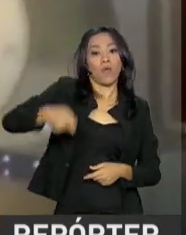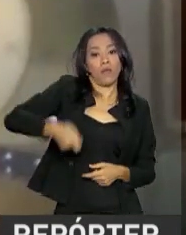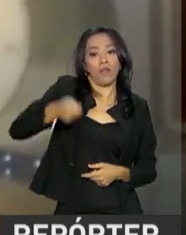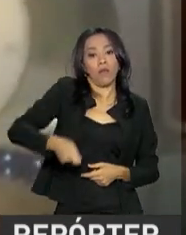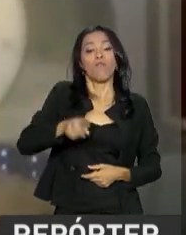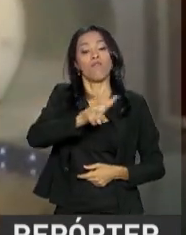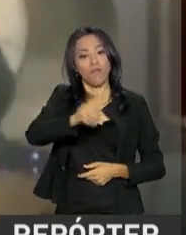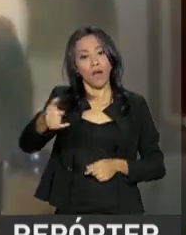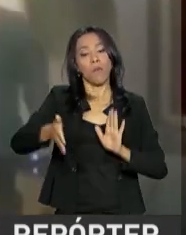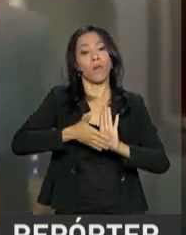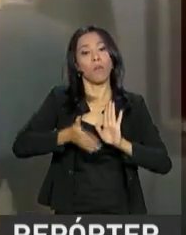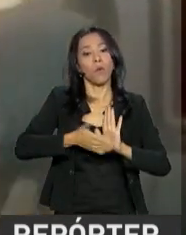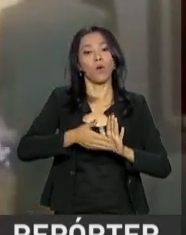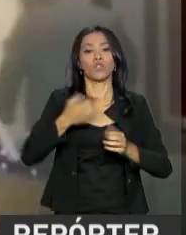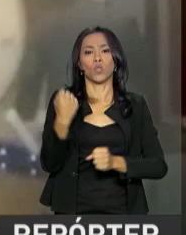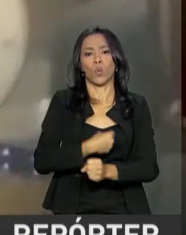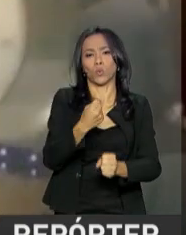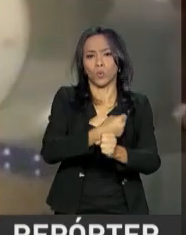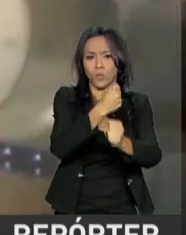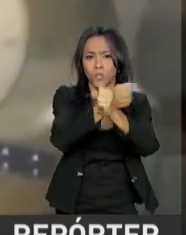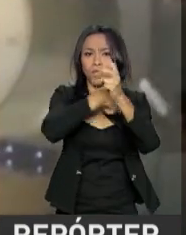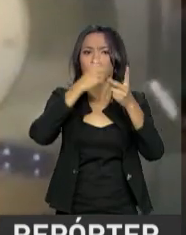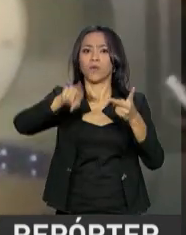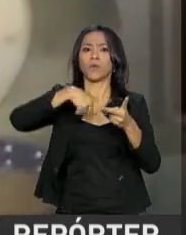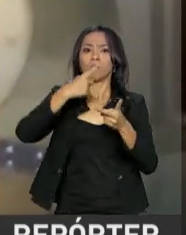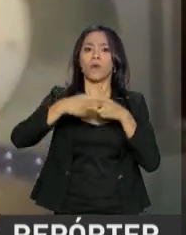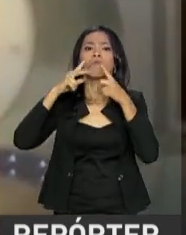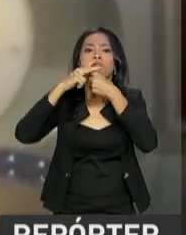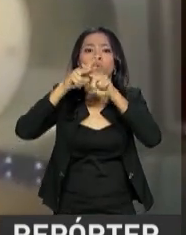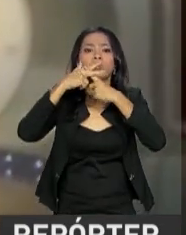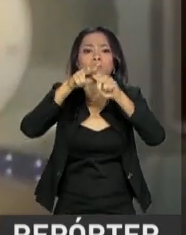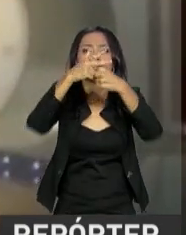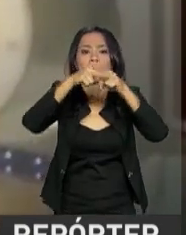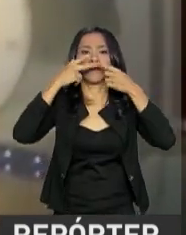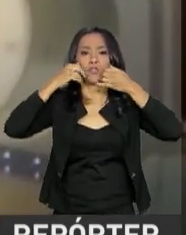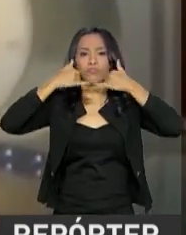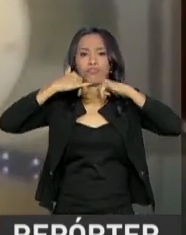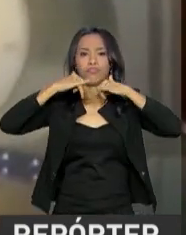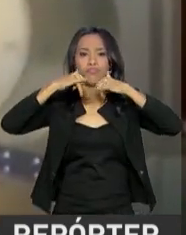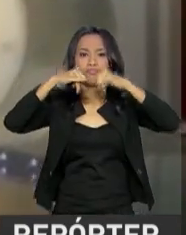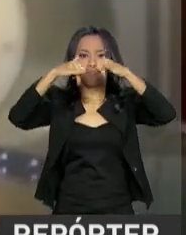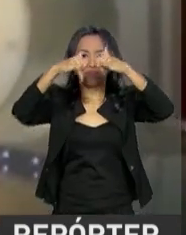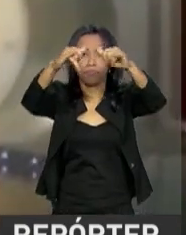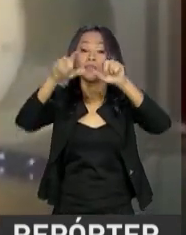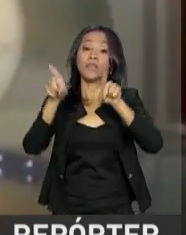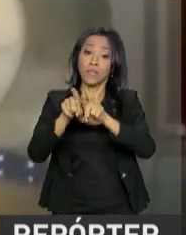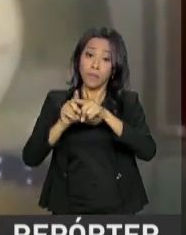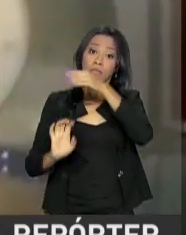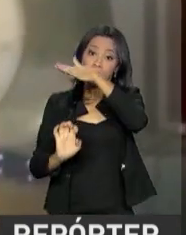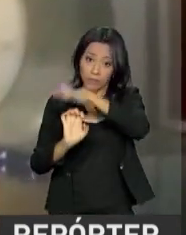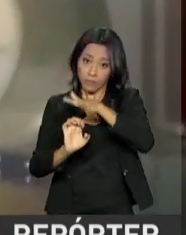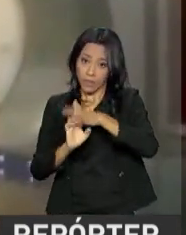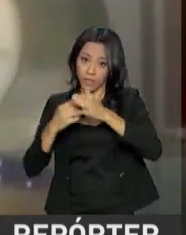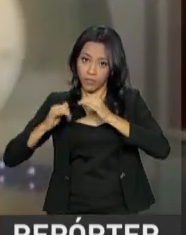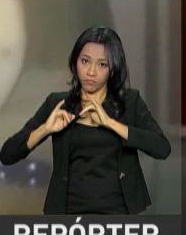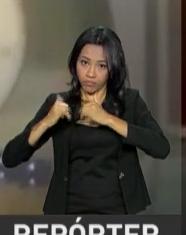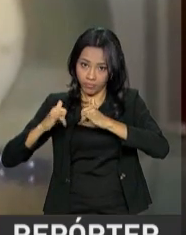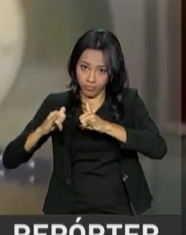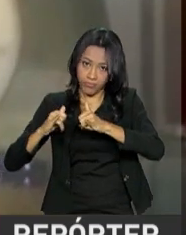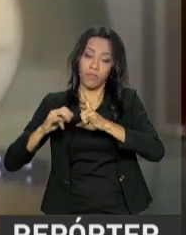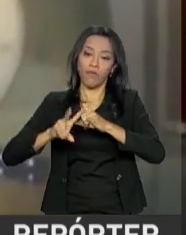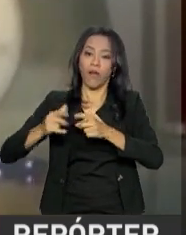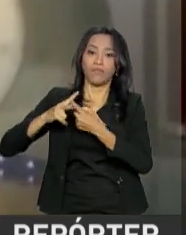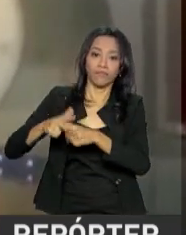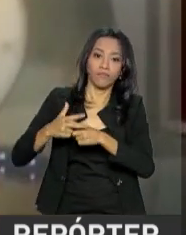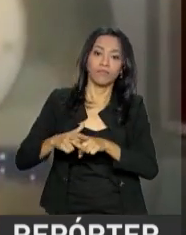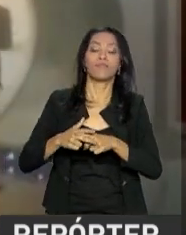construção manutenção e operação das linhas de transmissão e das subestações de energia tenha baixo